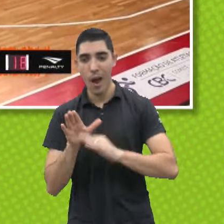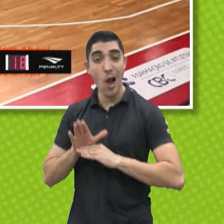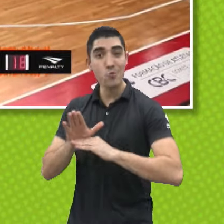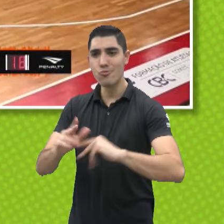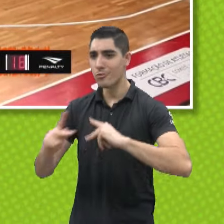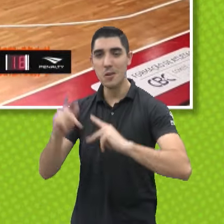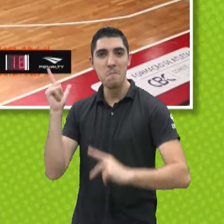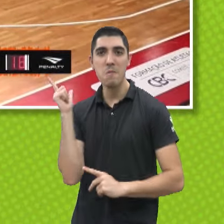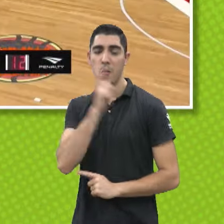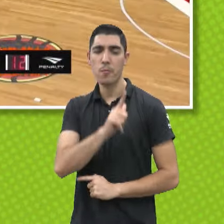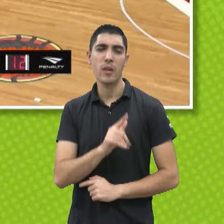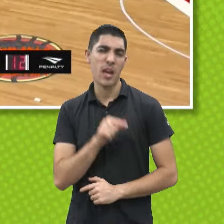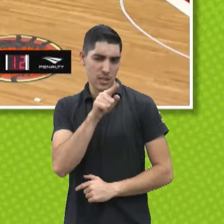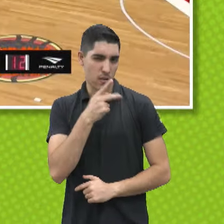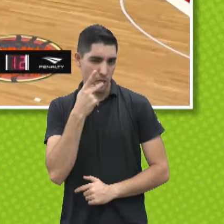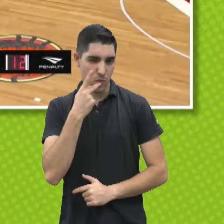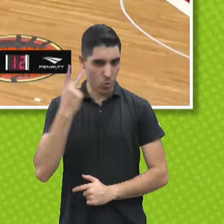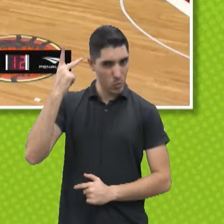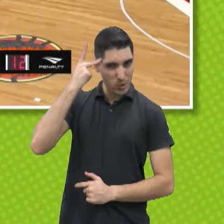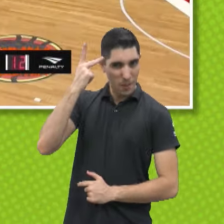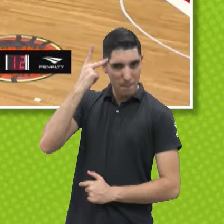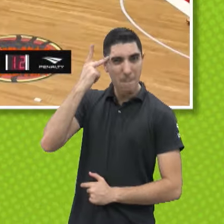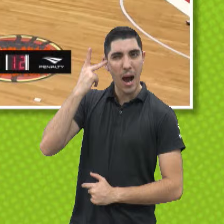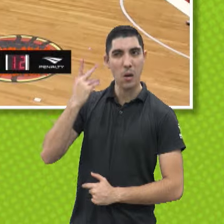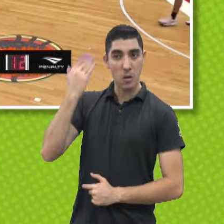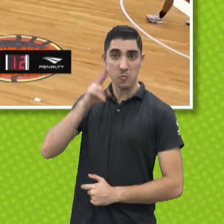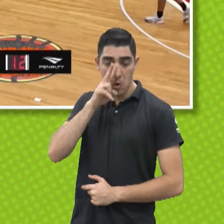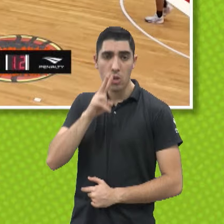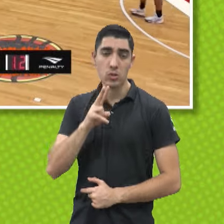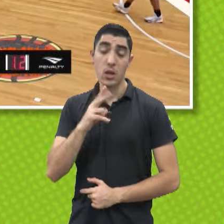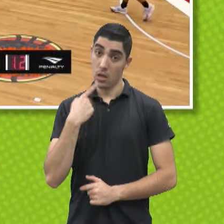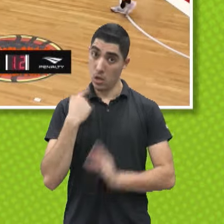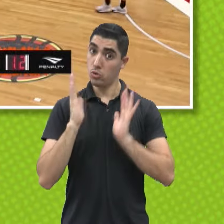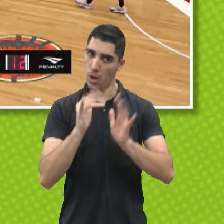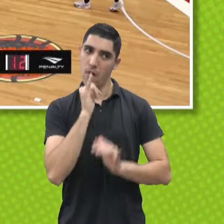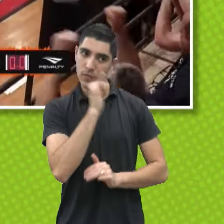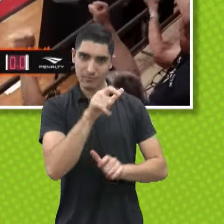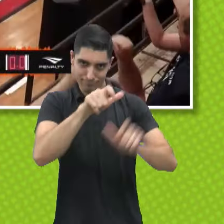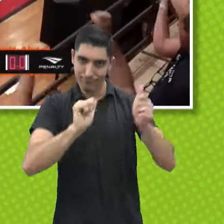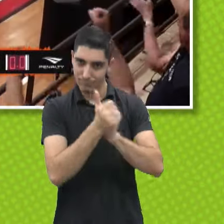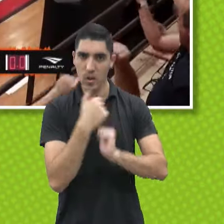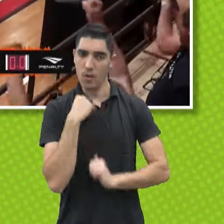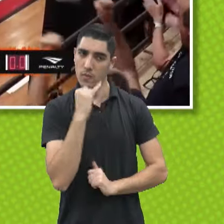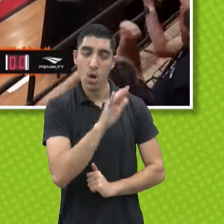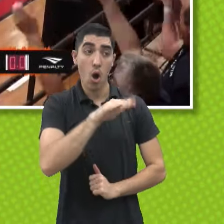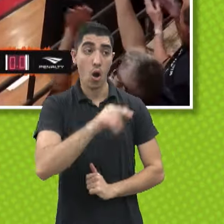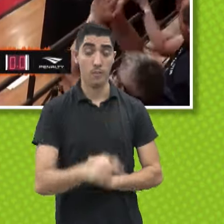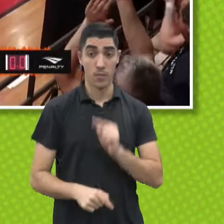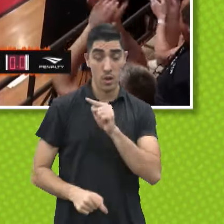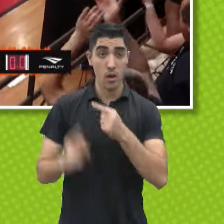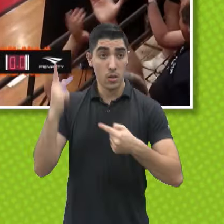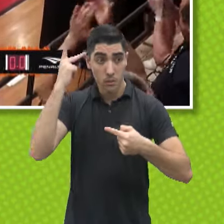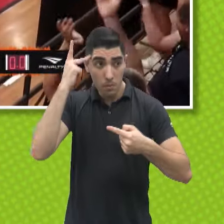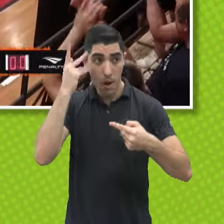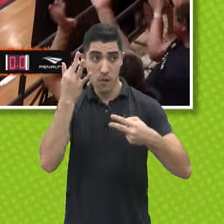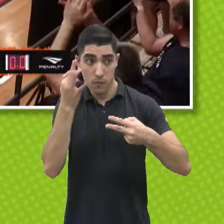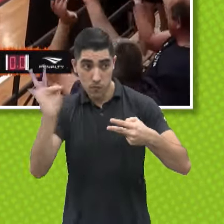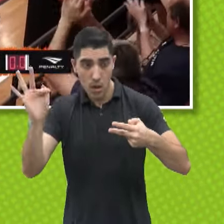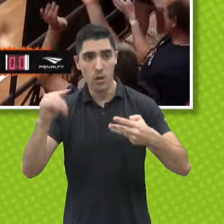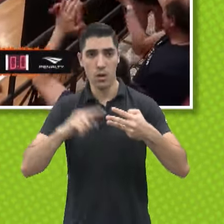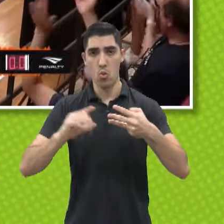ao São Paulo, eu fui muito claro com os jogadores, a gente sabia que o São Paulo eu acho que Franca, São Paulo e Corinthians são os